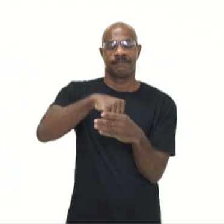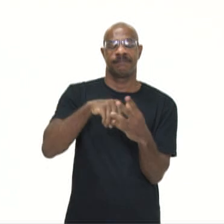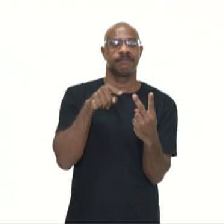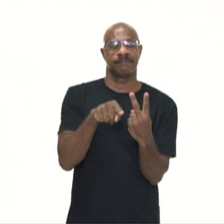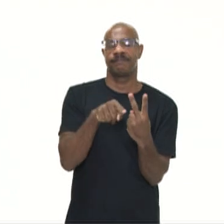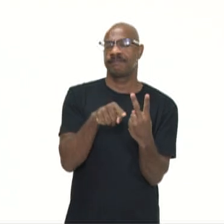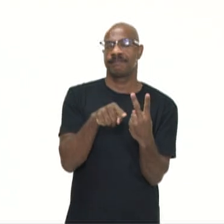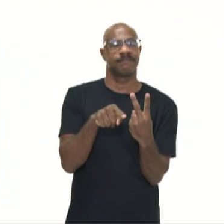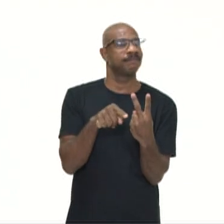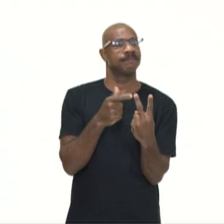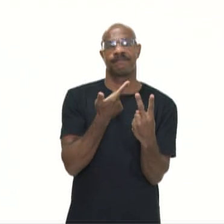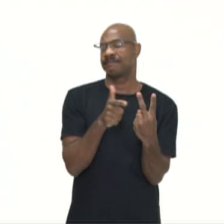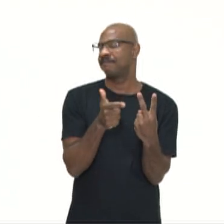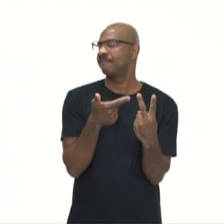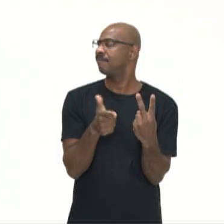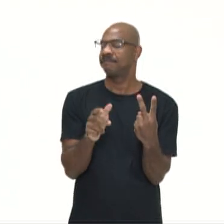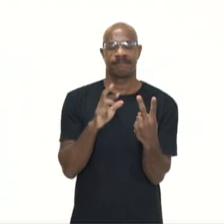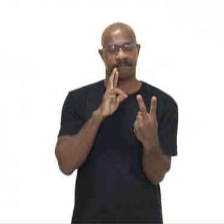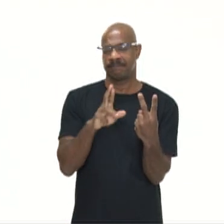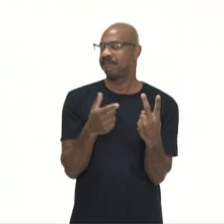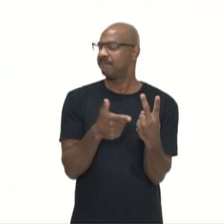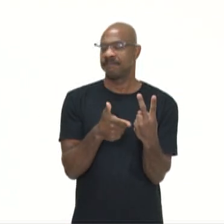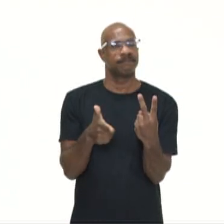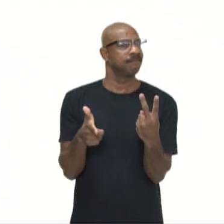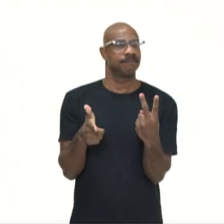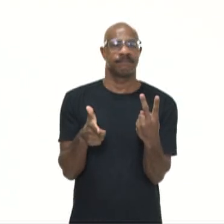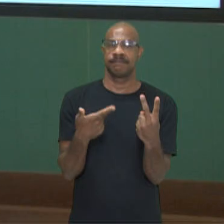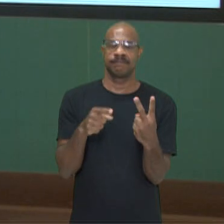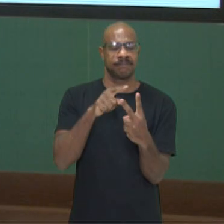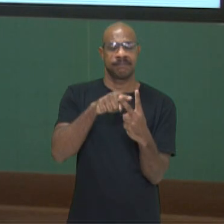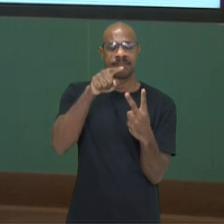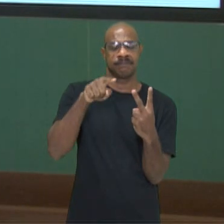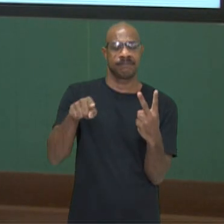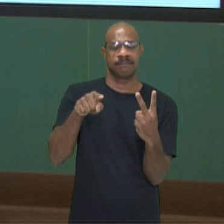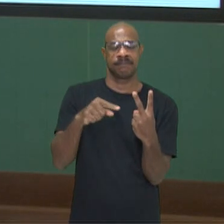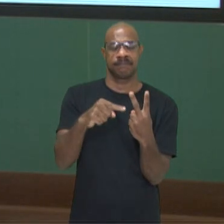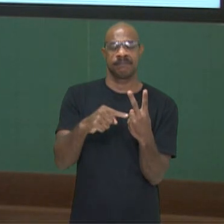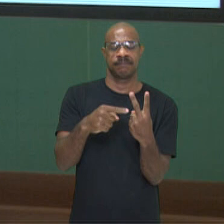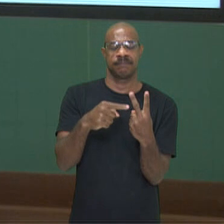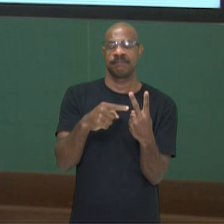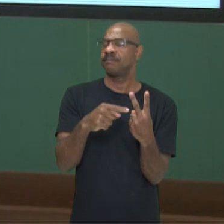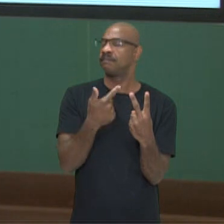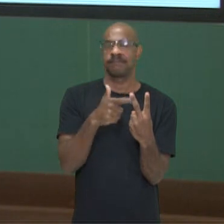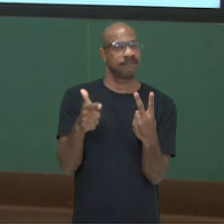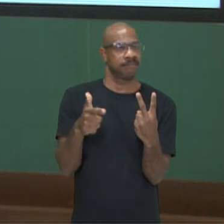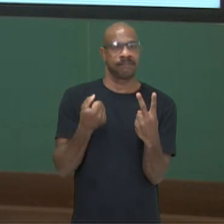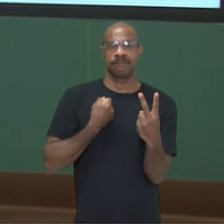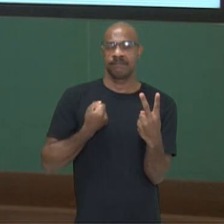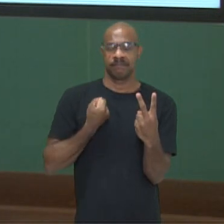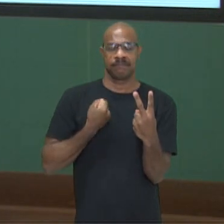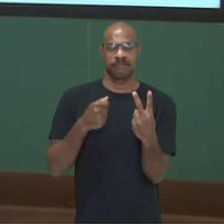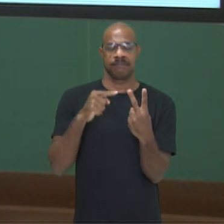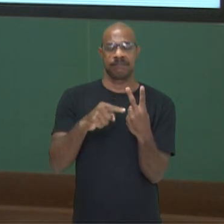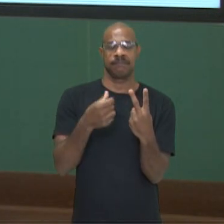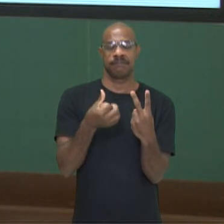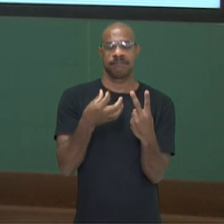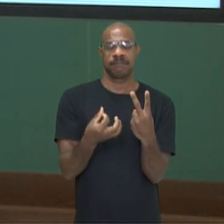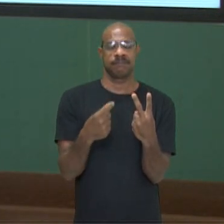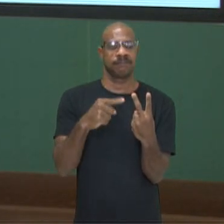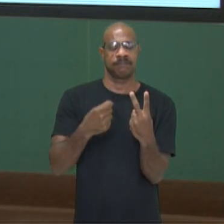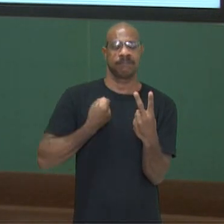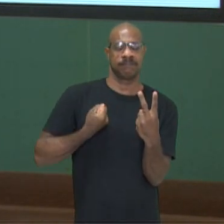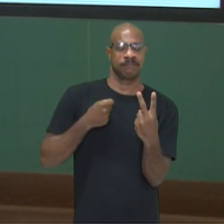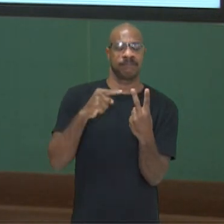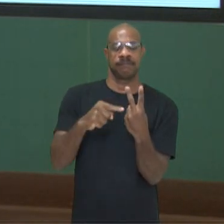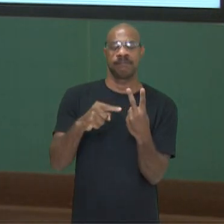raiz. Não existe, né? Não existe raiz quadrada de número negativo, ok? Não existe nenhum número